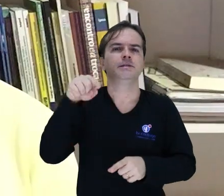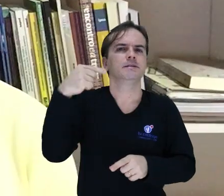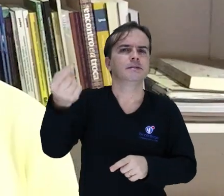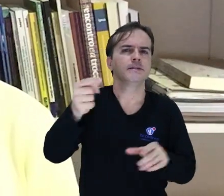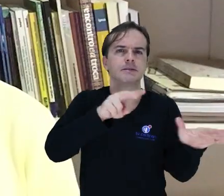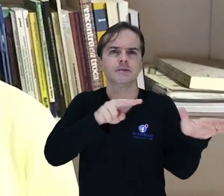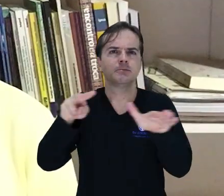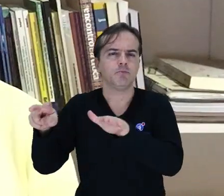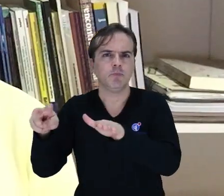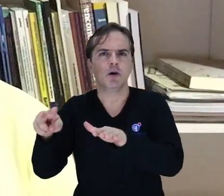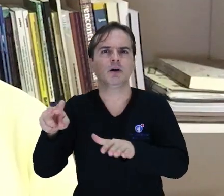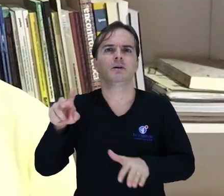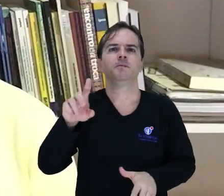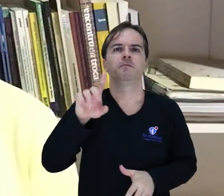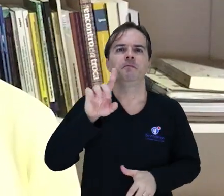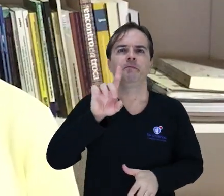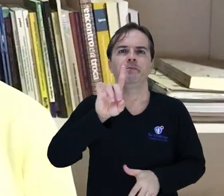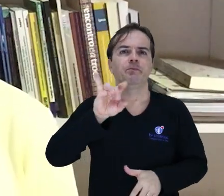vem,